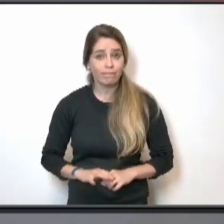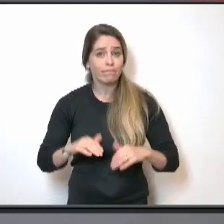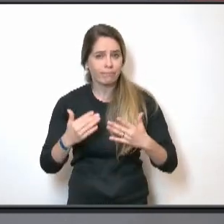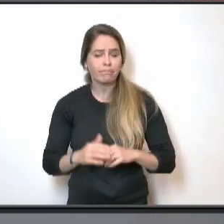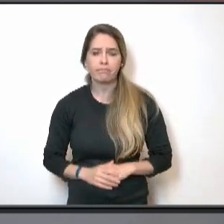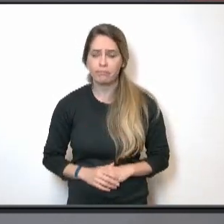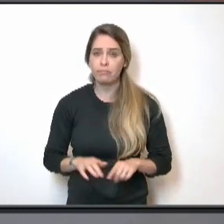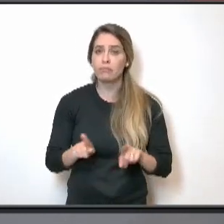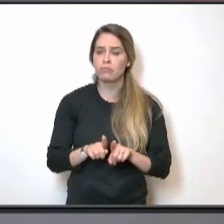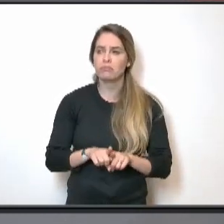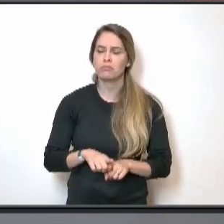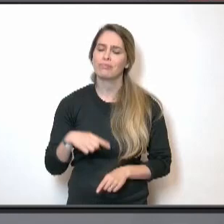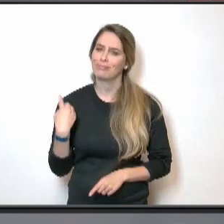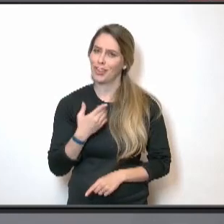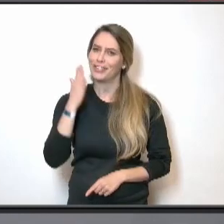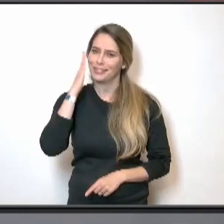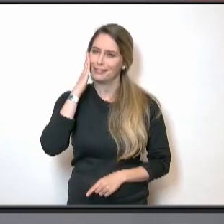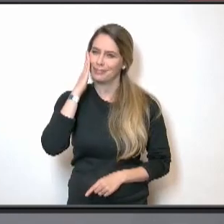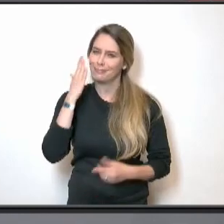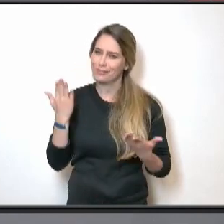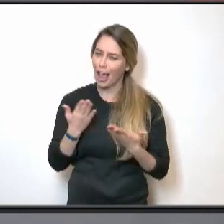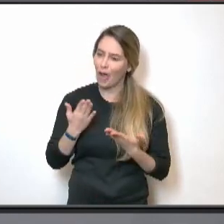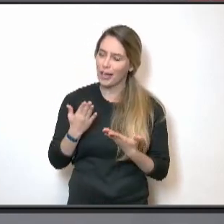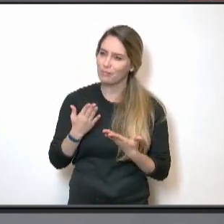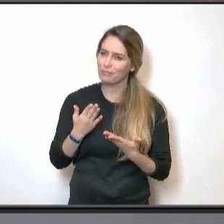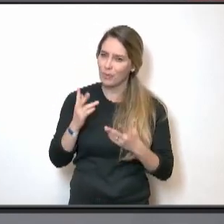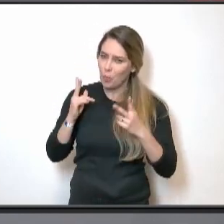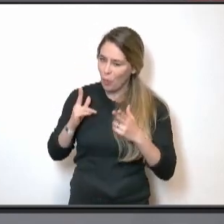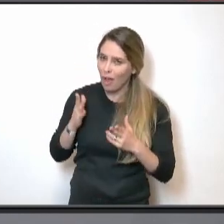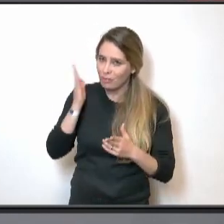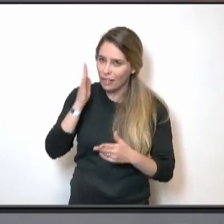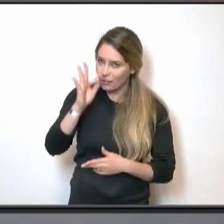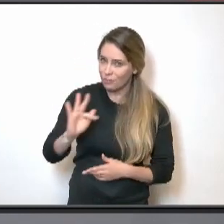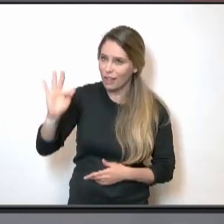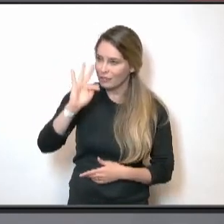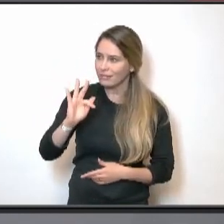Recentemente vimos um fenômeno parecido acontecendo em uma universidade.